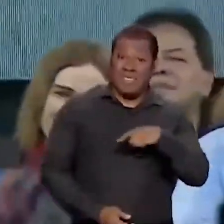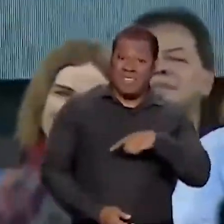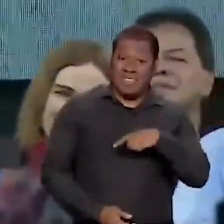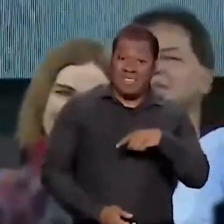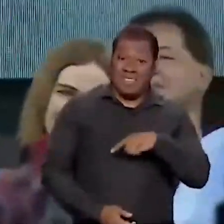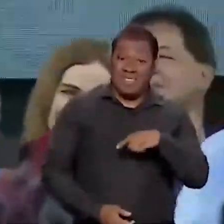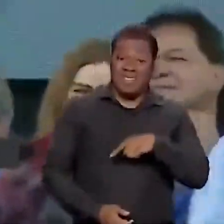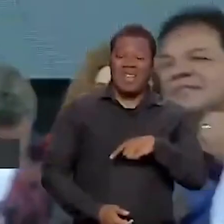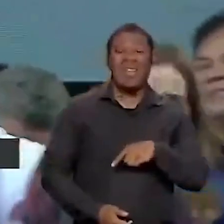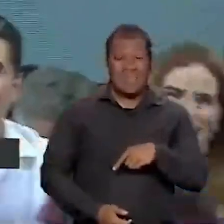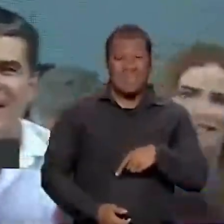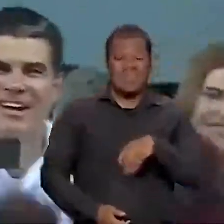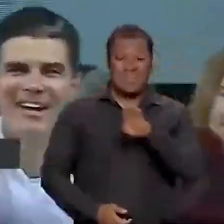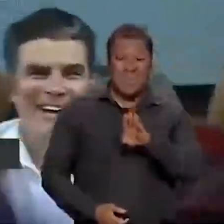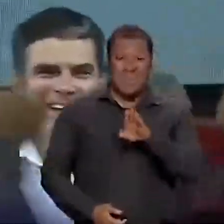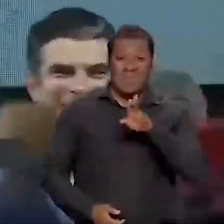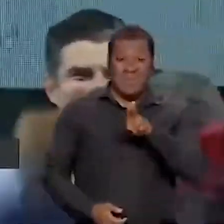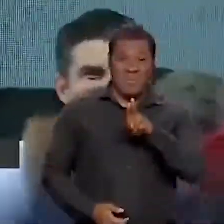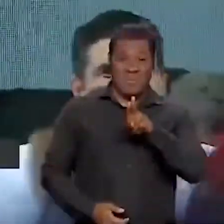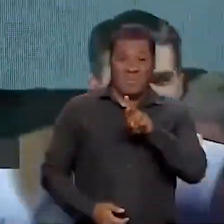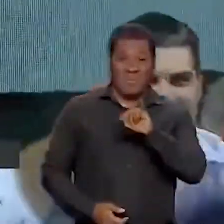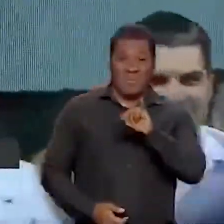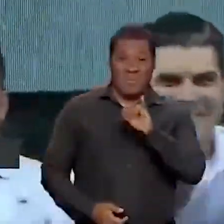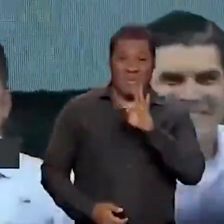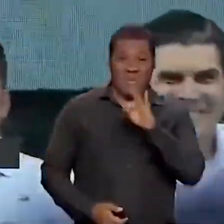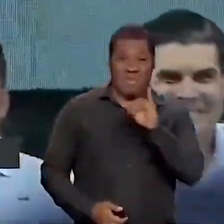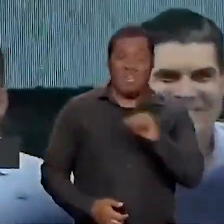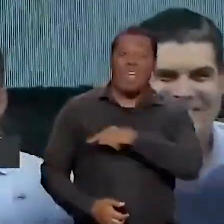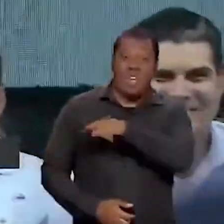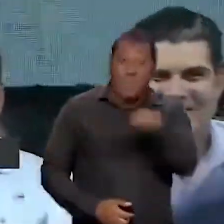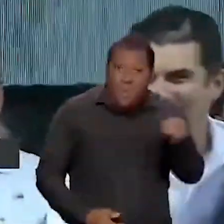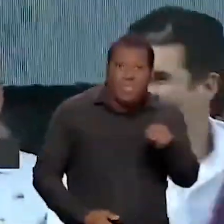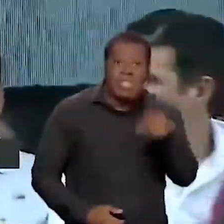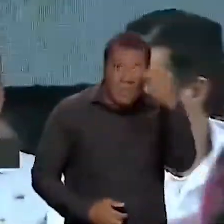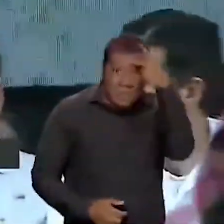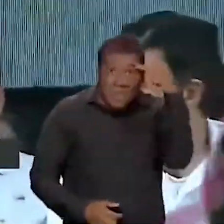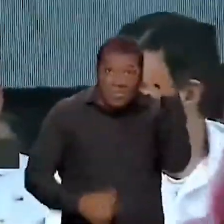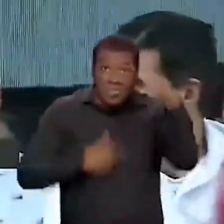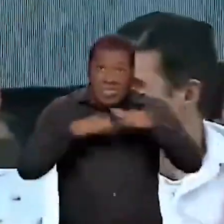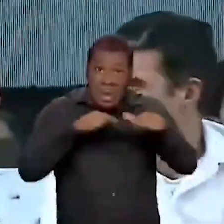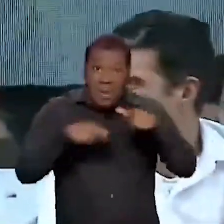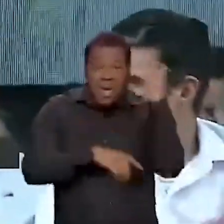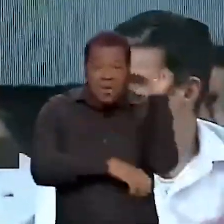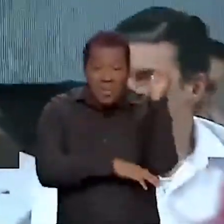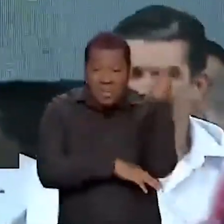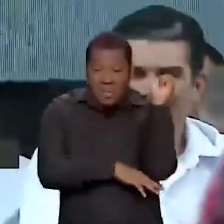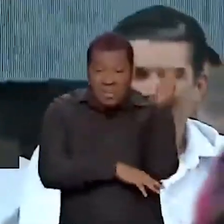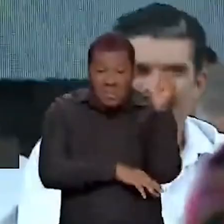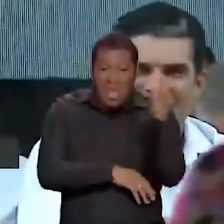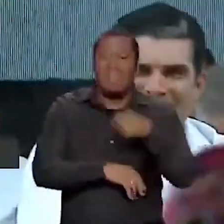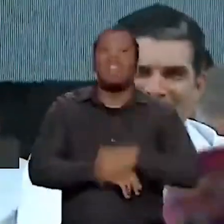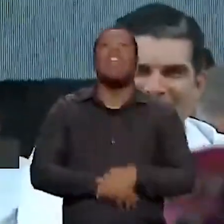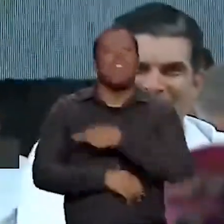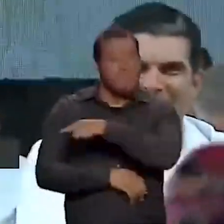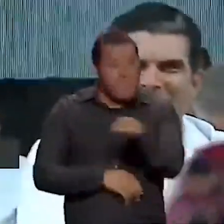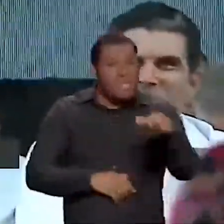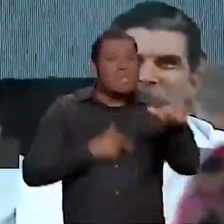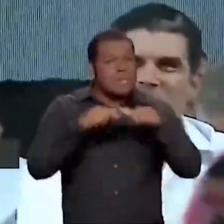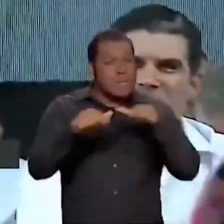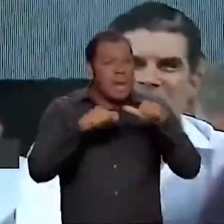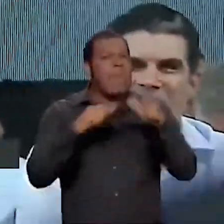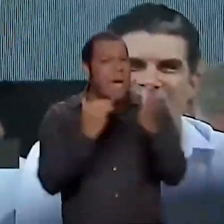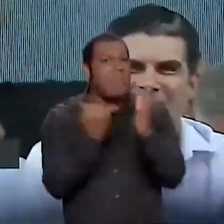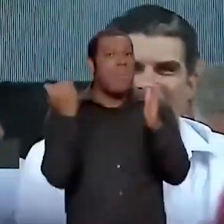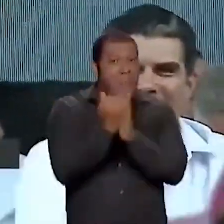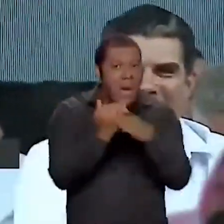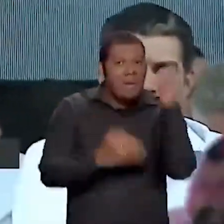Brinquedo de Buriti. É isso. Não, e vocês, pescadores, podem se preparar, porque vocês vão ter que pescar muito para dar comida